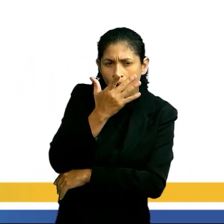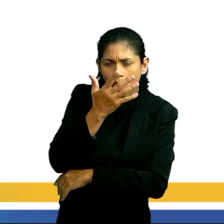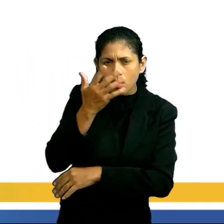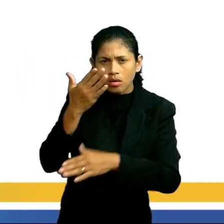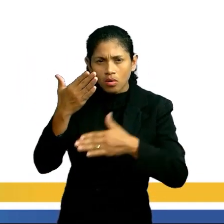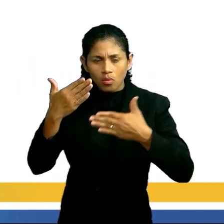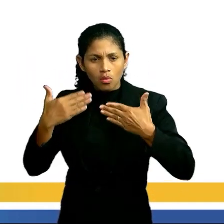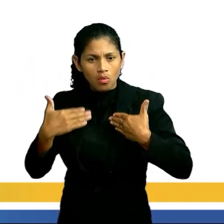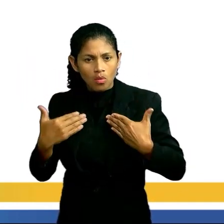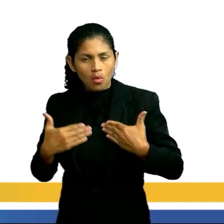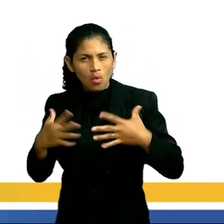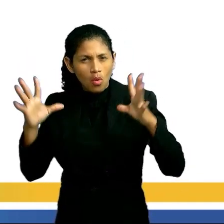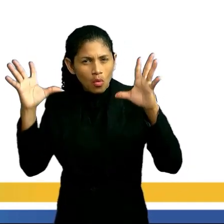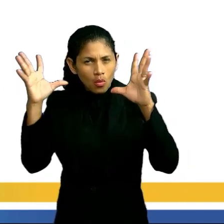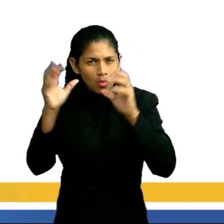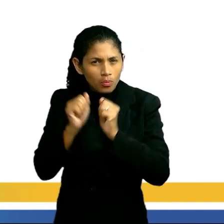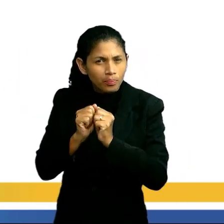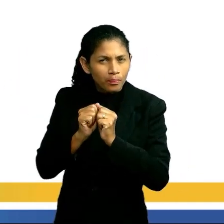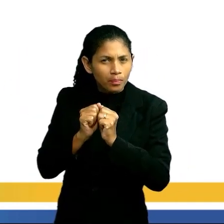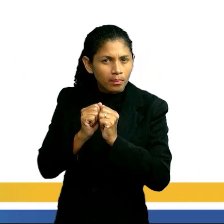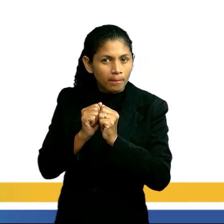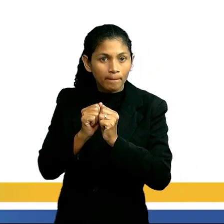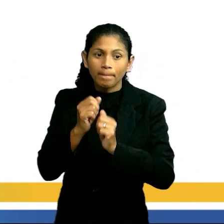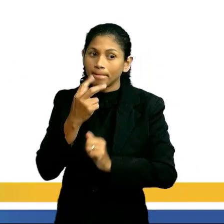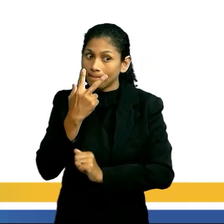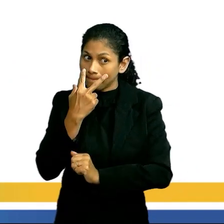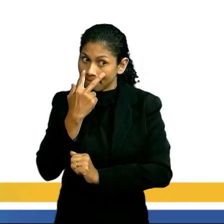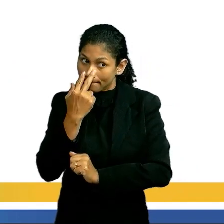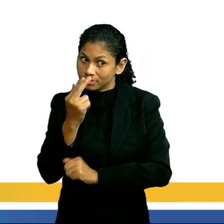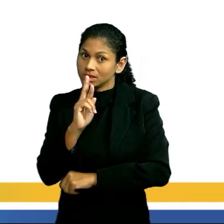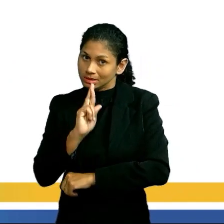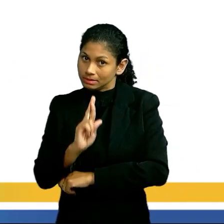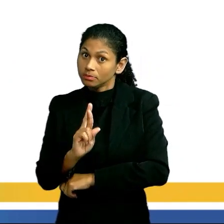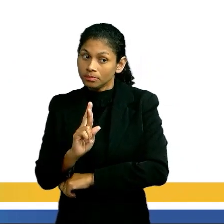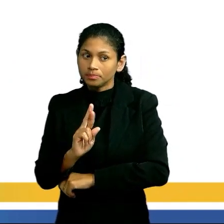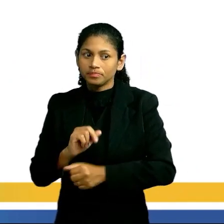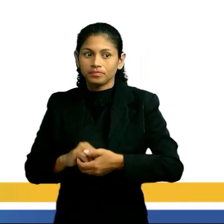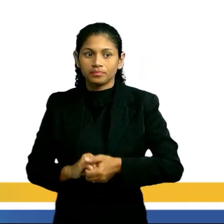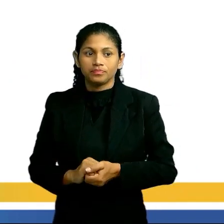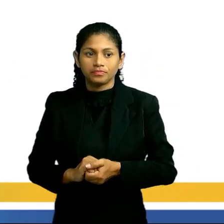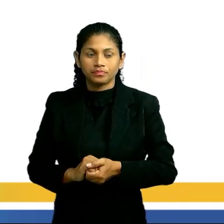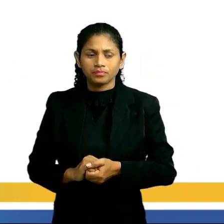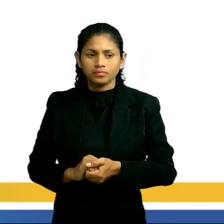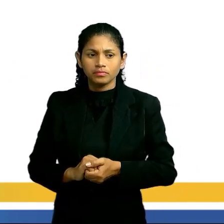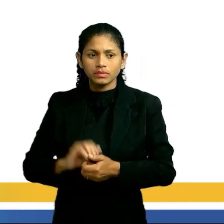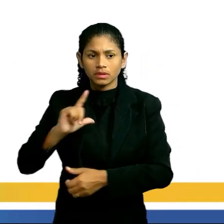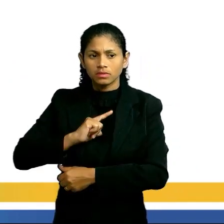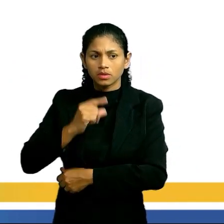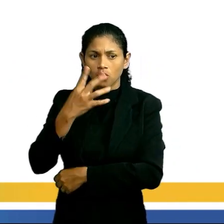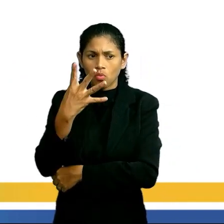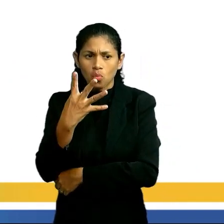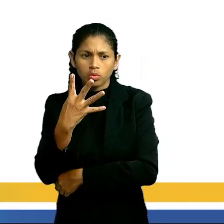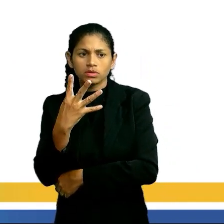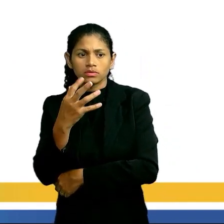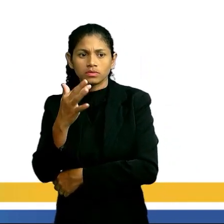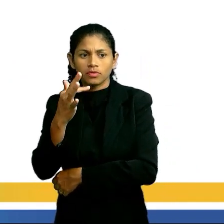escuro? Parece que é essa aí, né? Apresenta 4 fenótipos distintos?